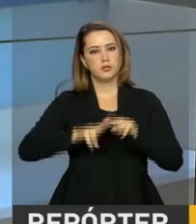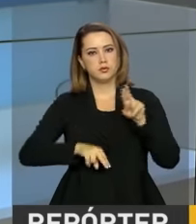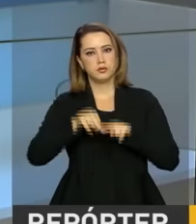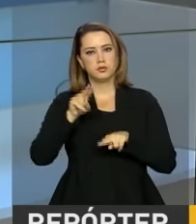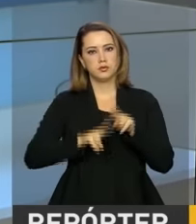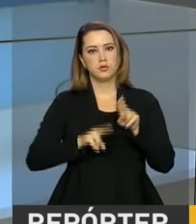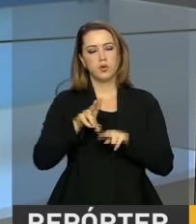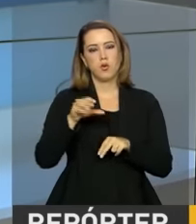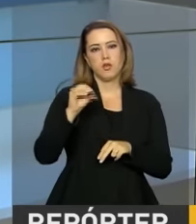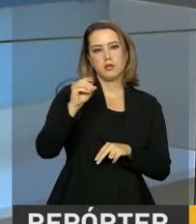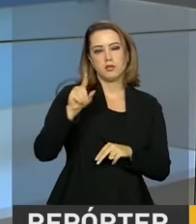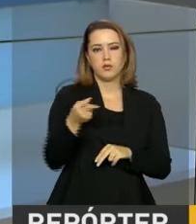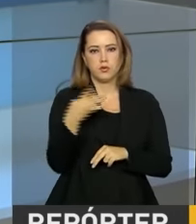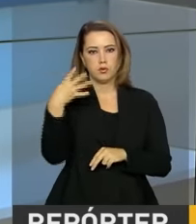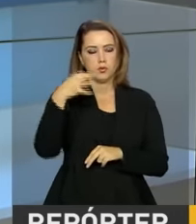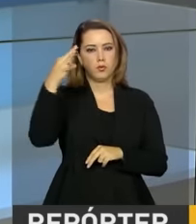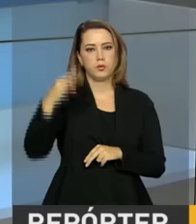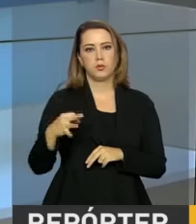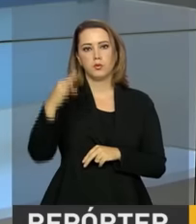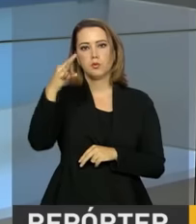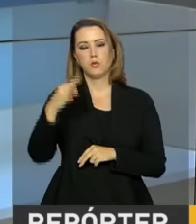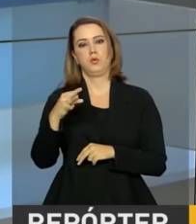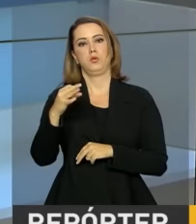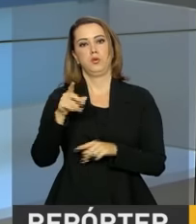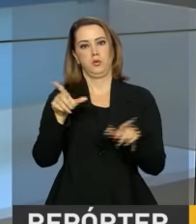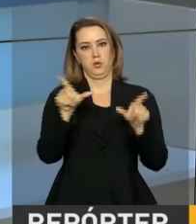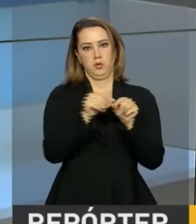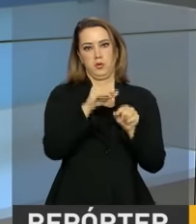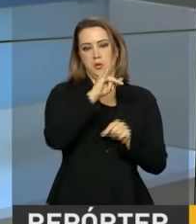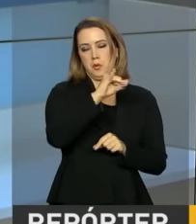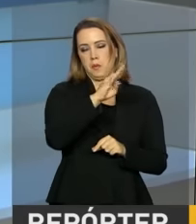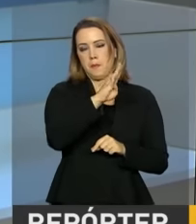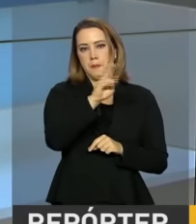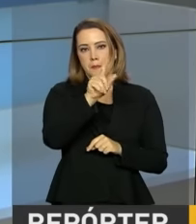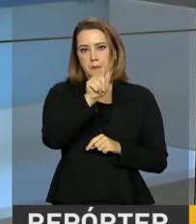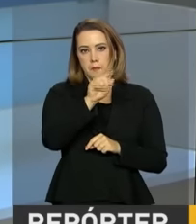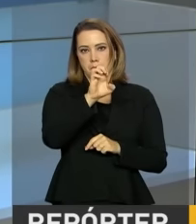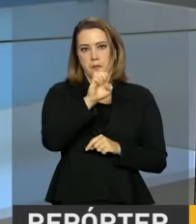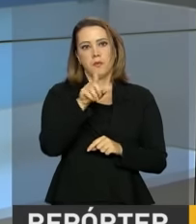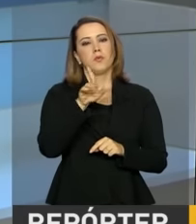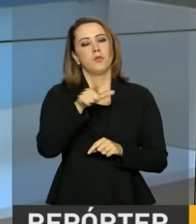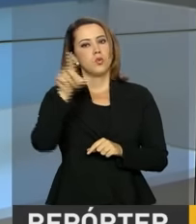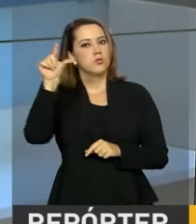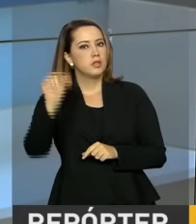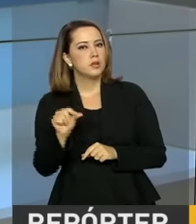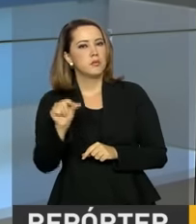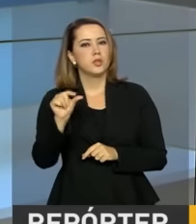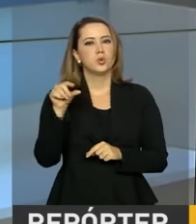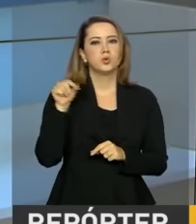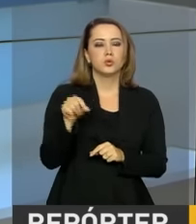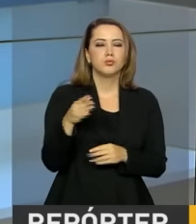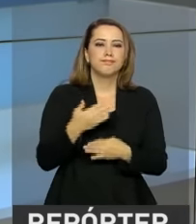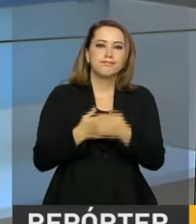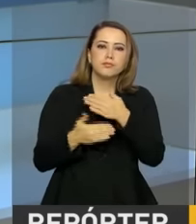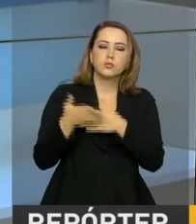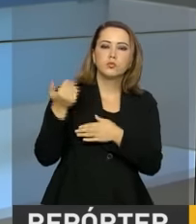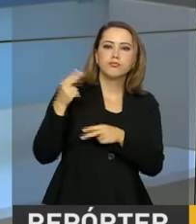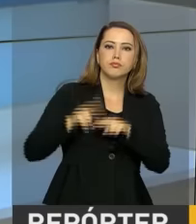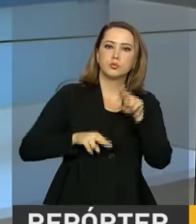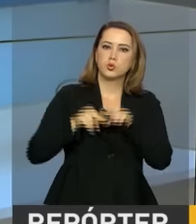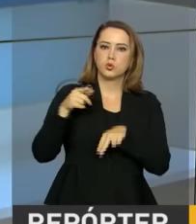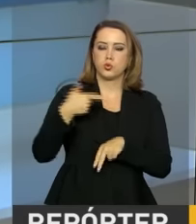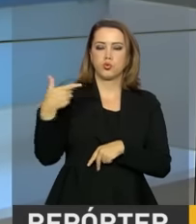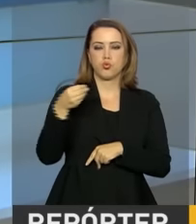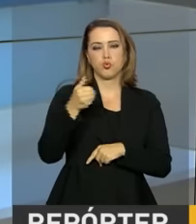0,44% segundo o ibg a taxa é a menor para o mês desde junho de 2013 o índice é